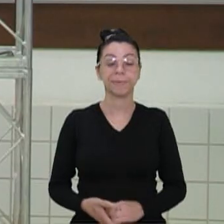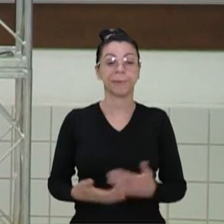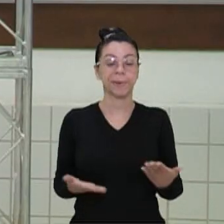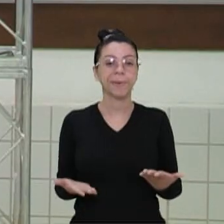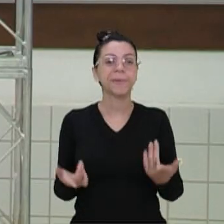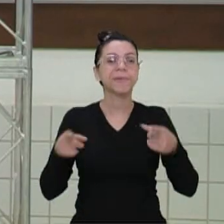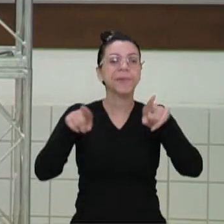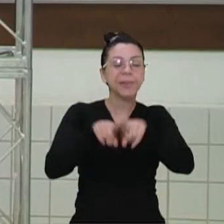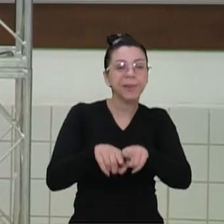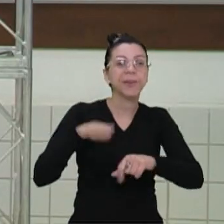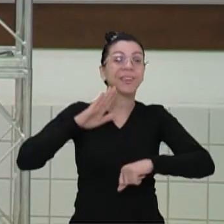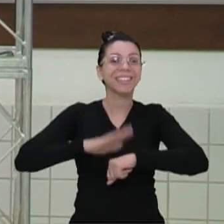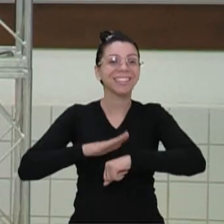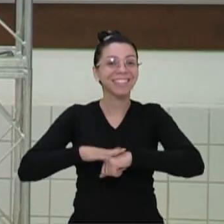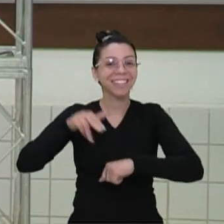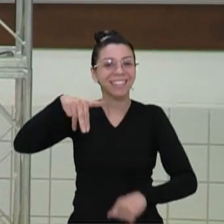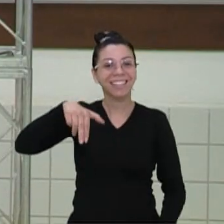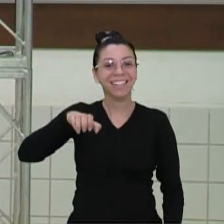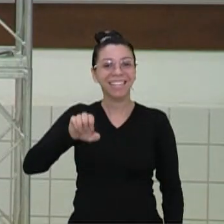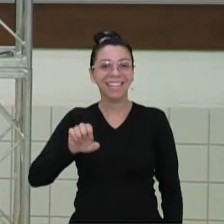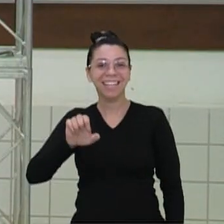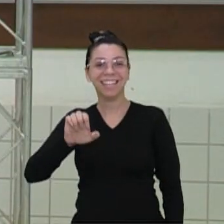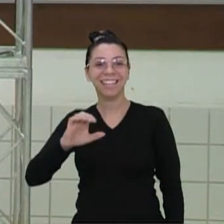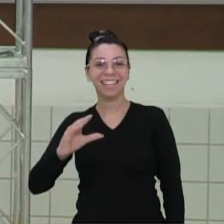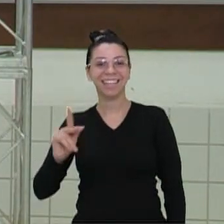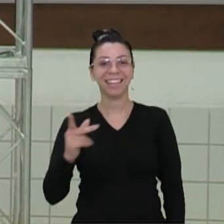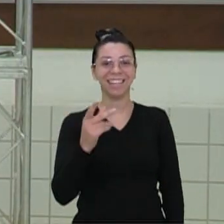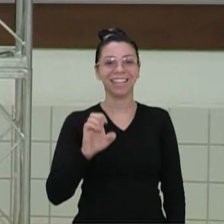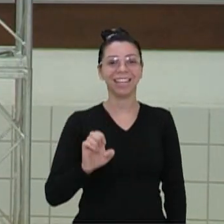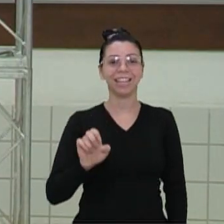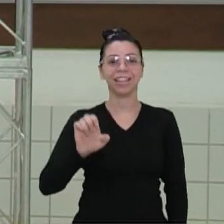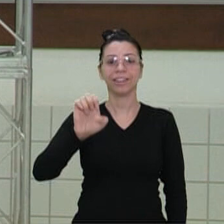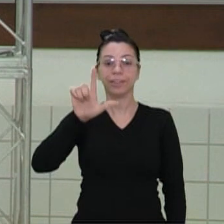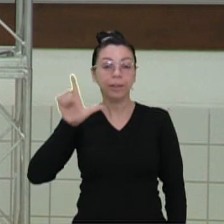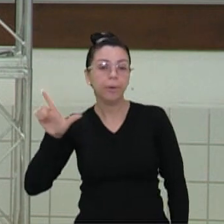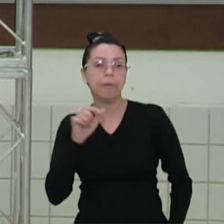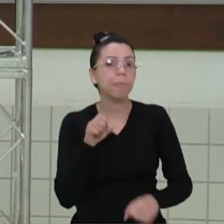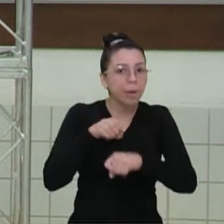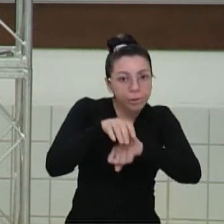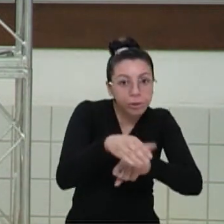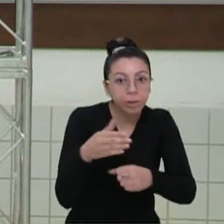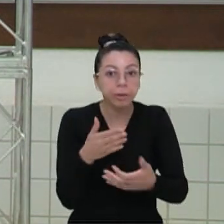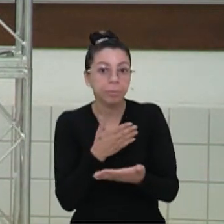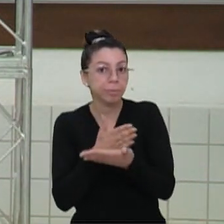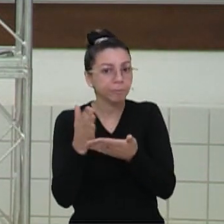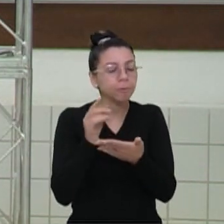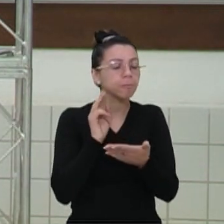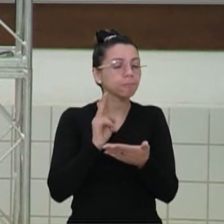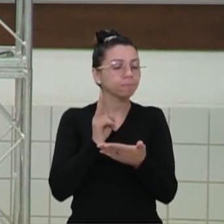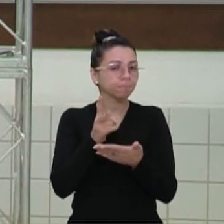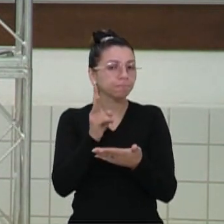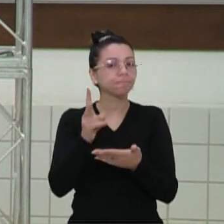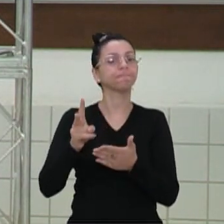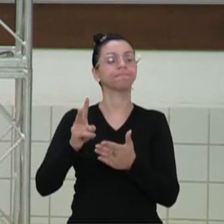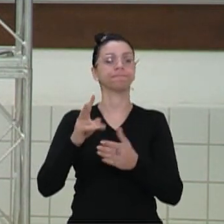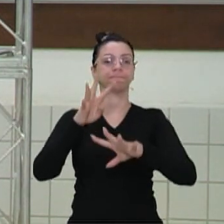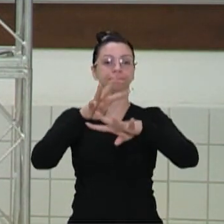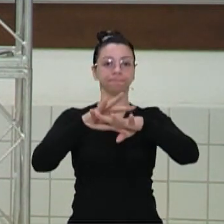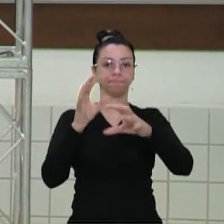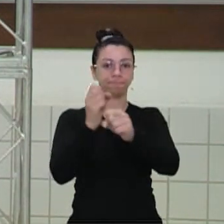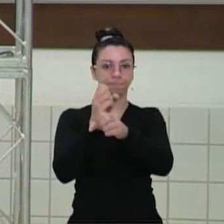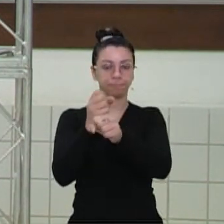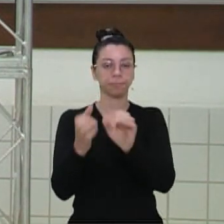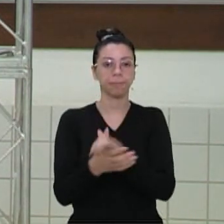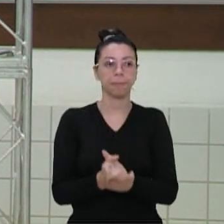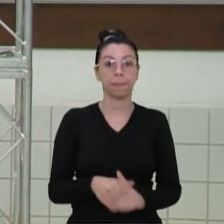Ó, o professor Neckel aqui, para te dar uma dica antes de você continuar o cálculo. Aqui no quadro, gente, esse